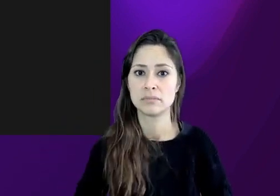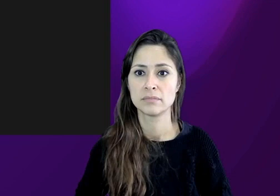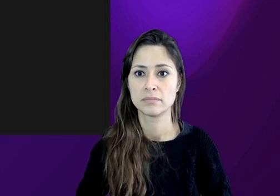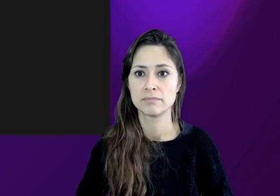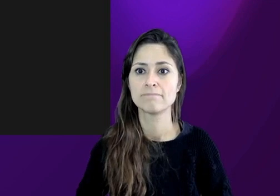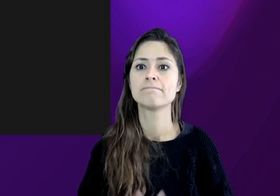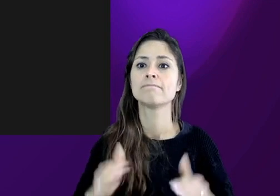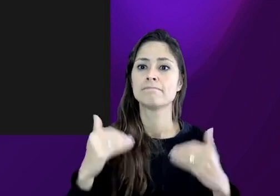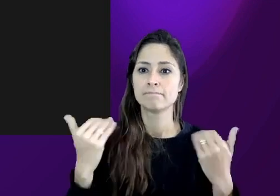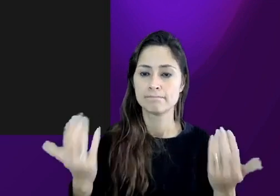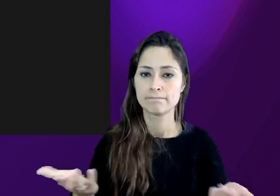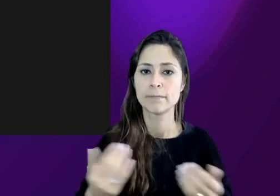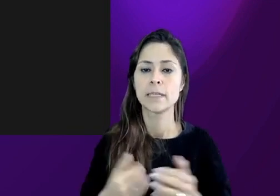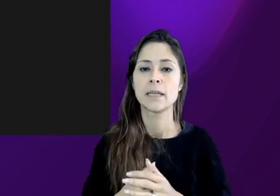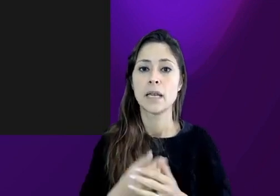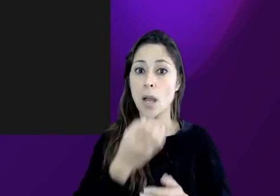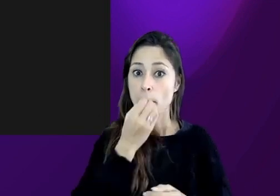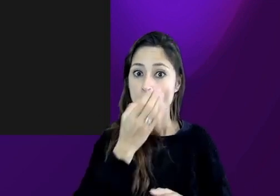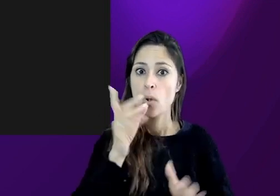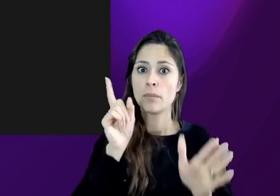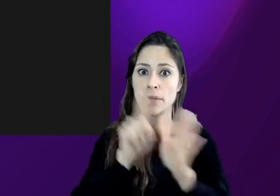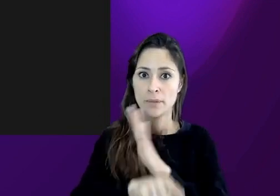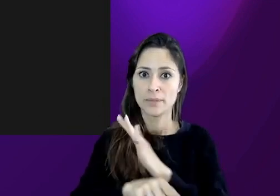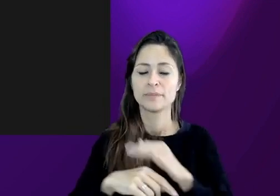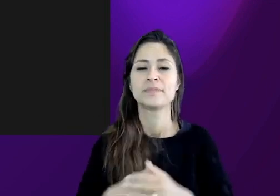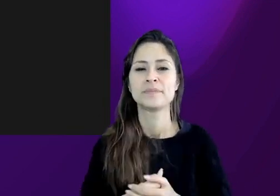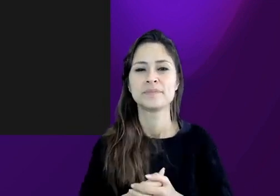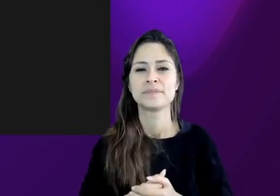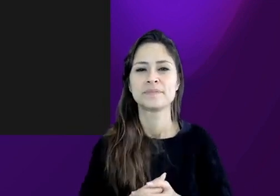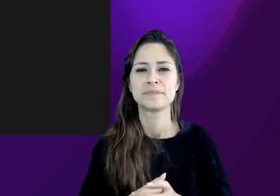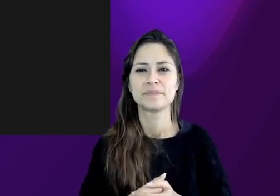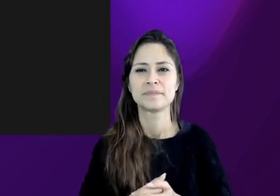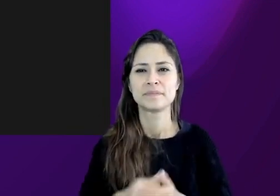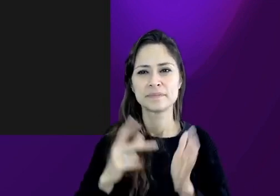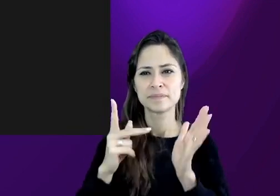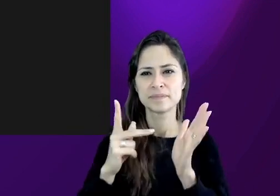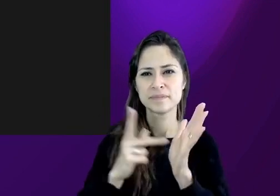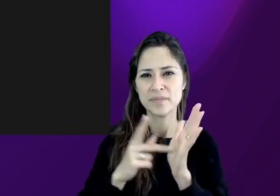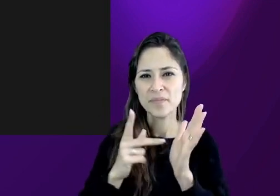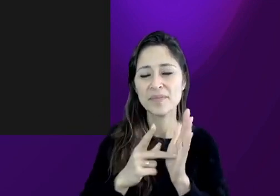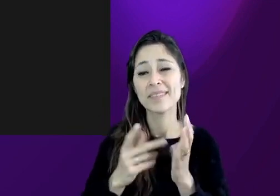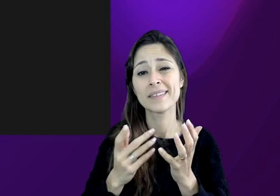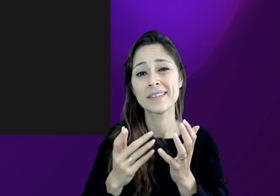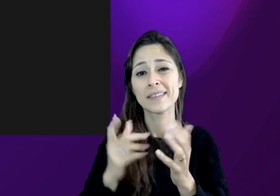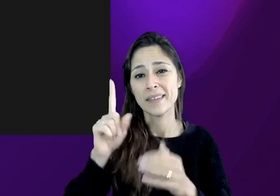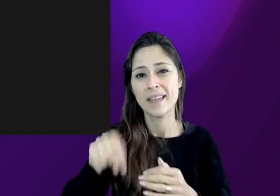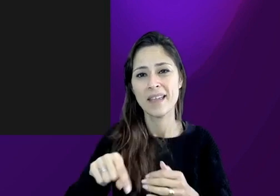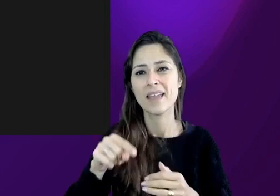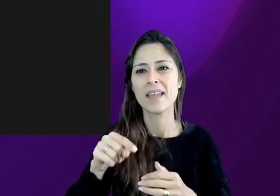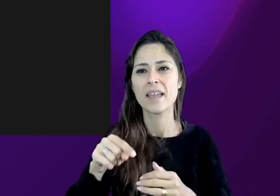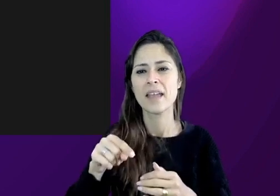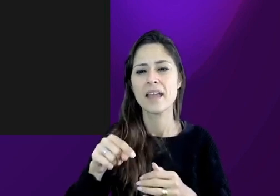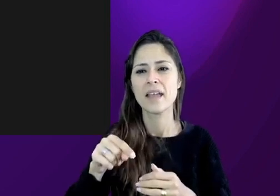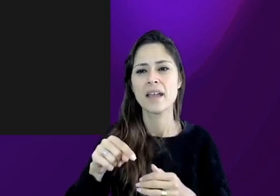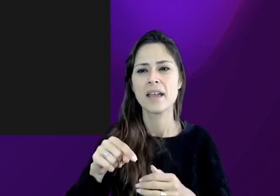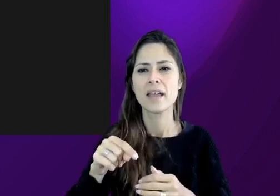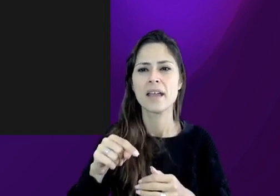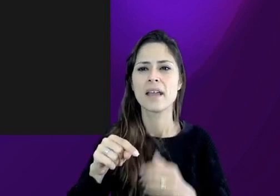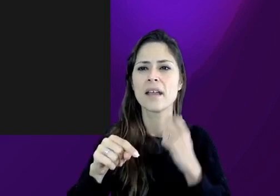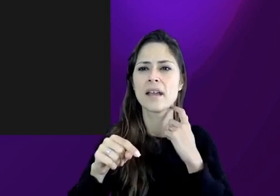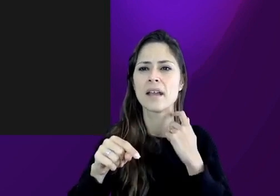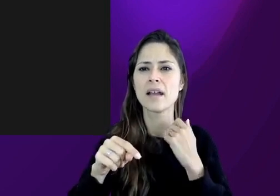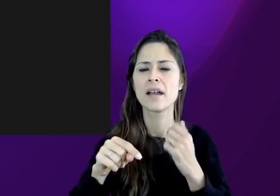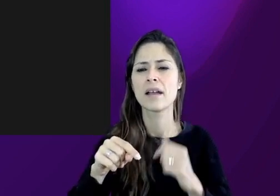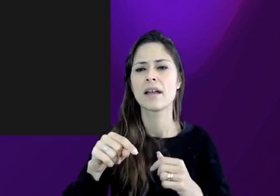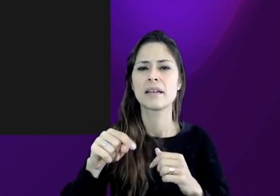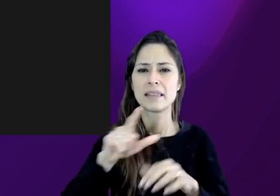Então, Armando, boa pergunta. Na verdade, PS é algo, performance status, né,